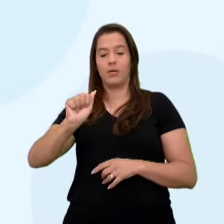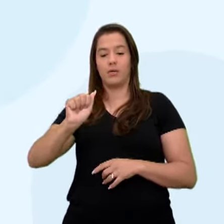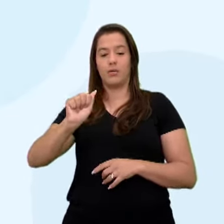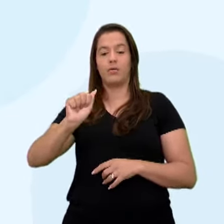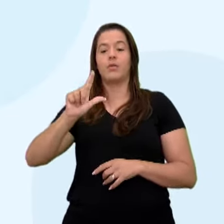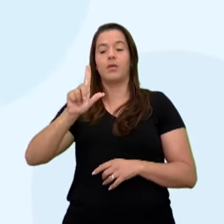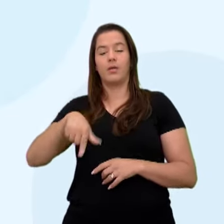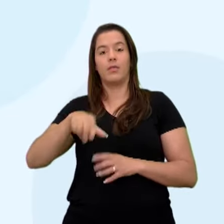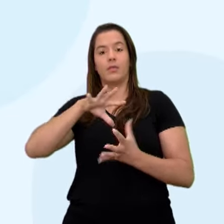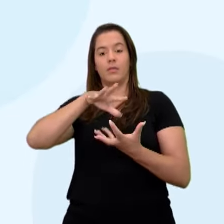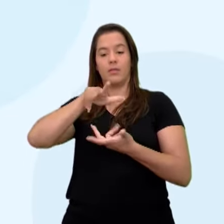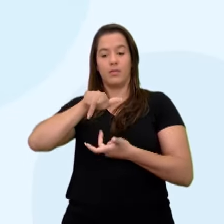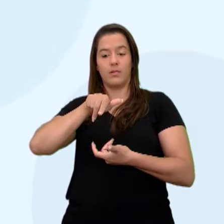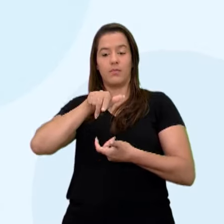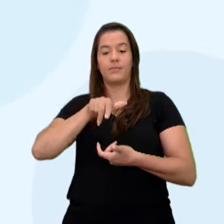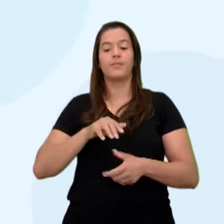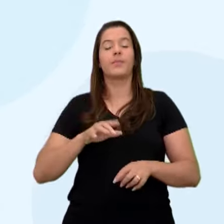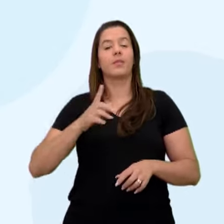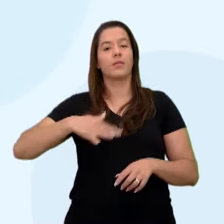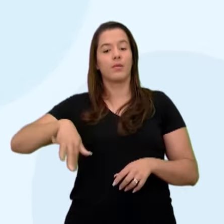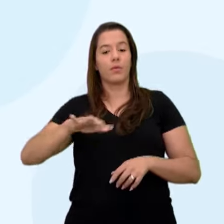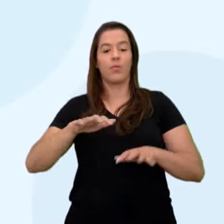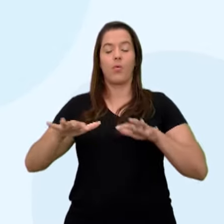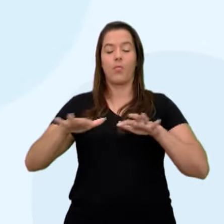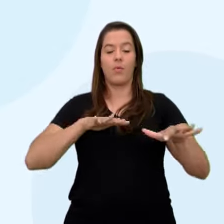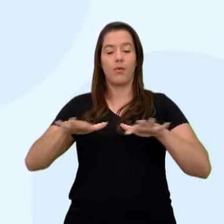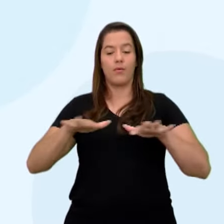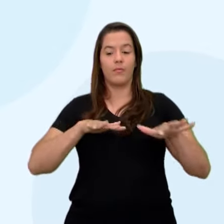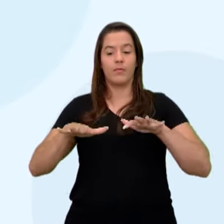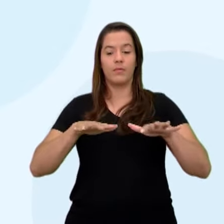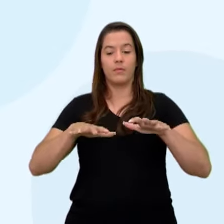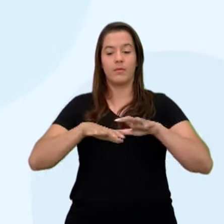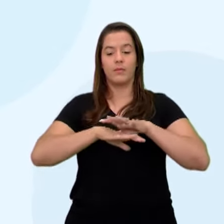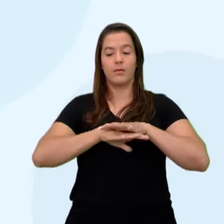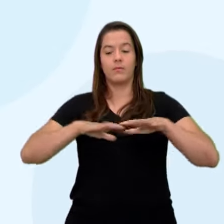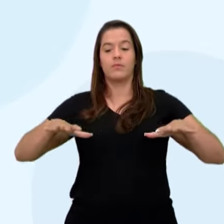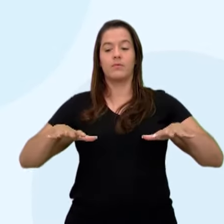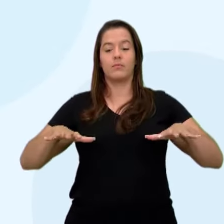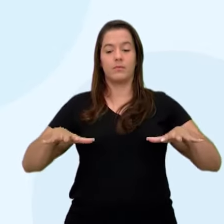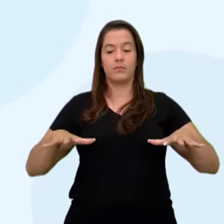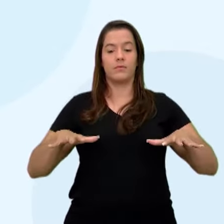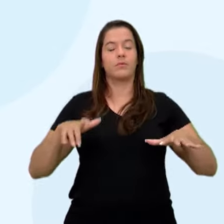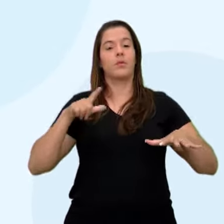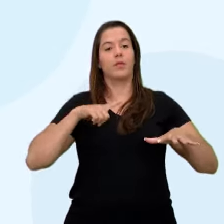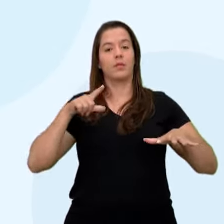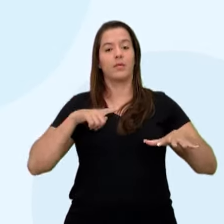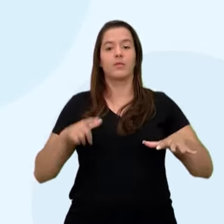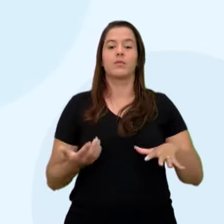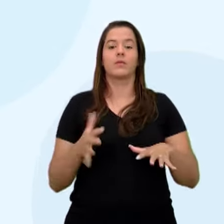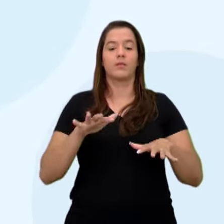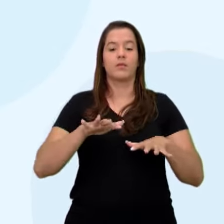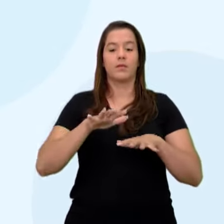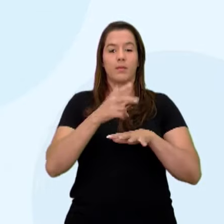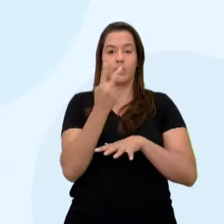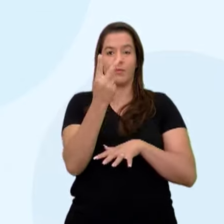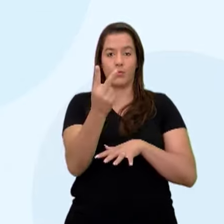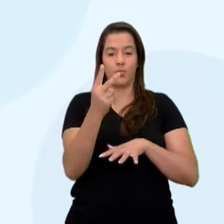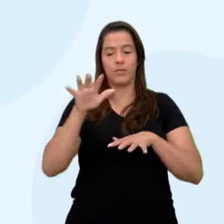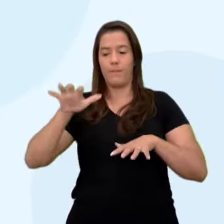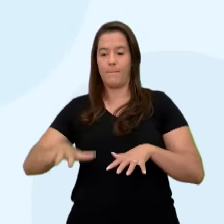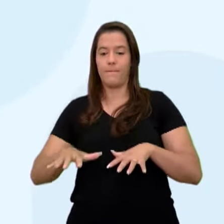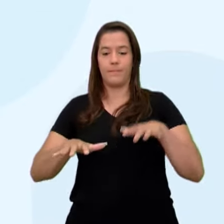anos, com o movimento das placas tectônicas, a Pangeia dividiu-se inicialmente em duas